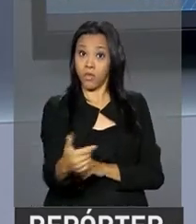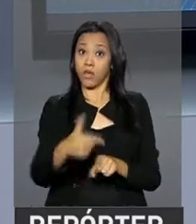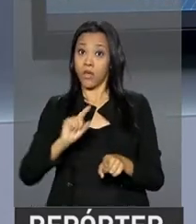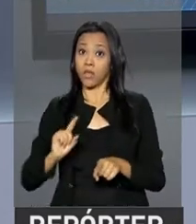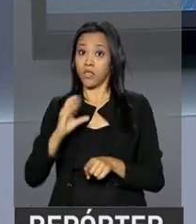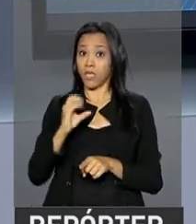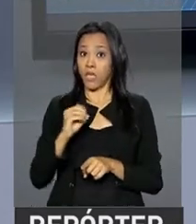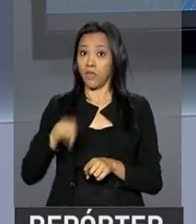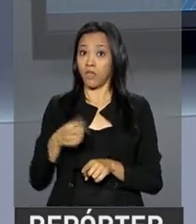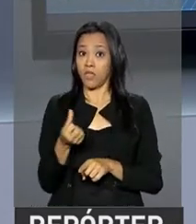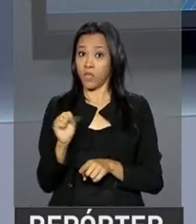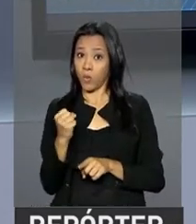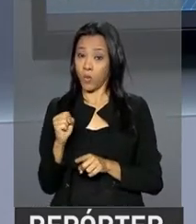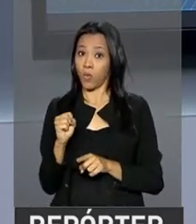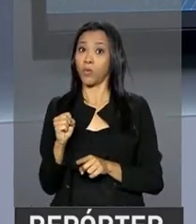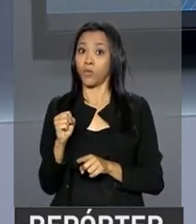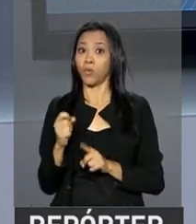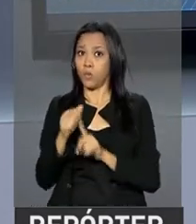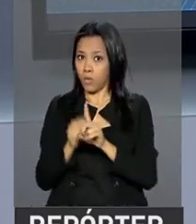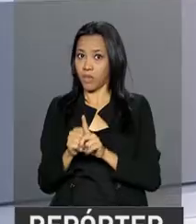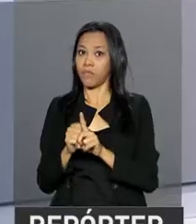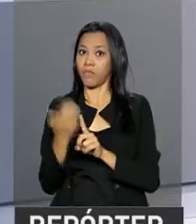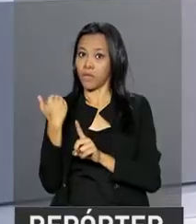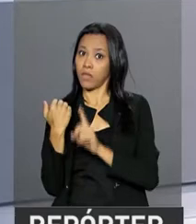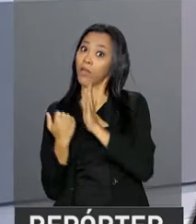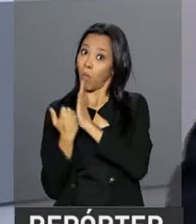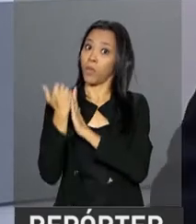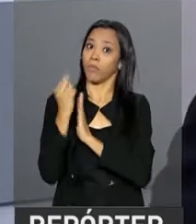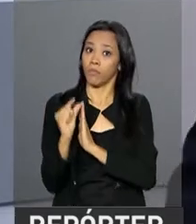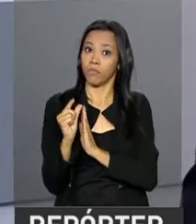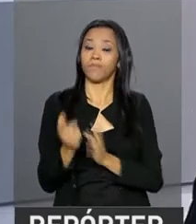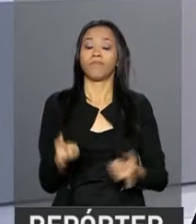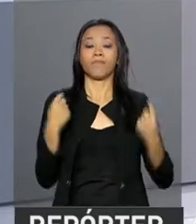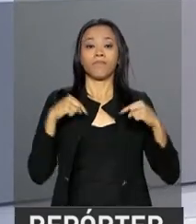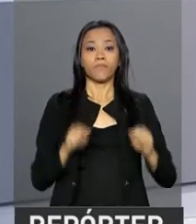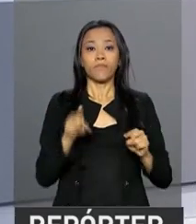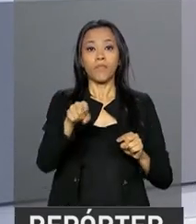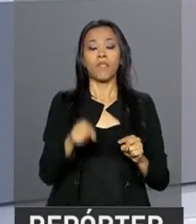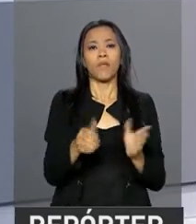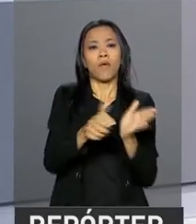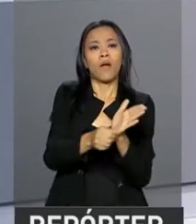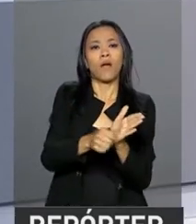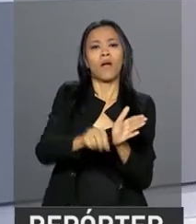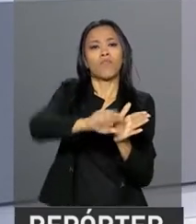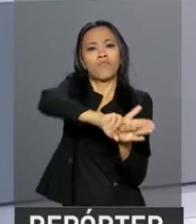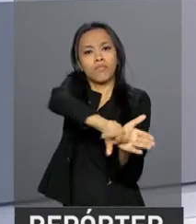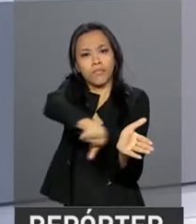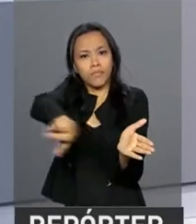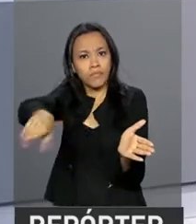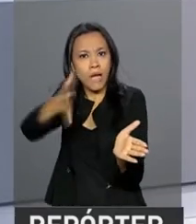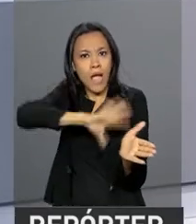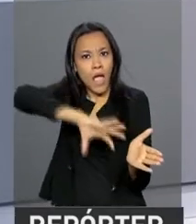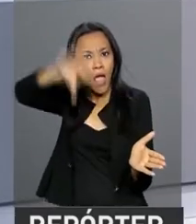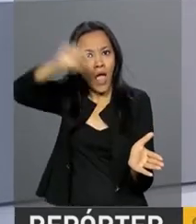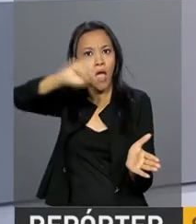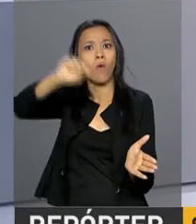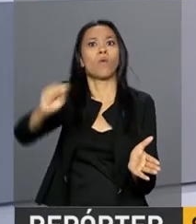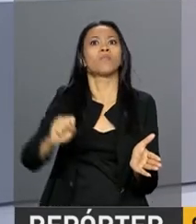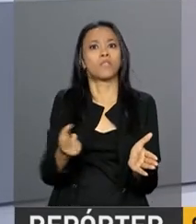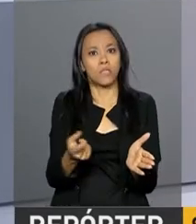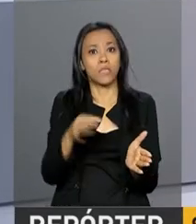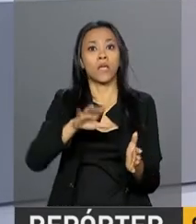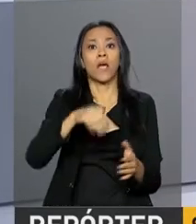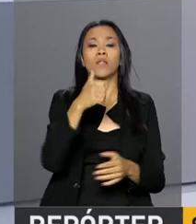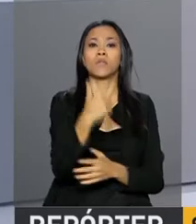0,68 por cento no mês anterior ea safra de grãos deve bater recorde em 2017 e chegar